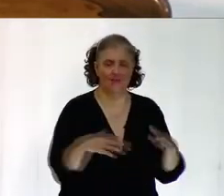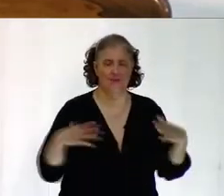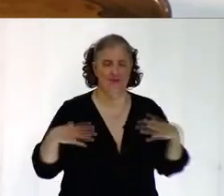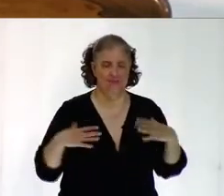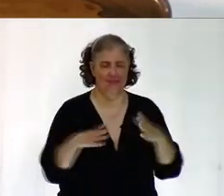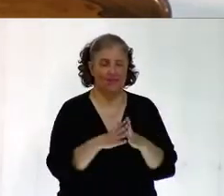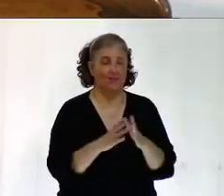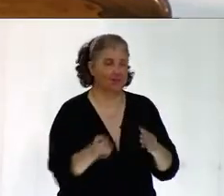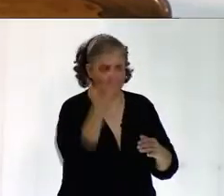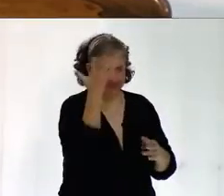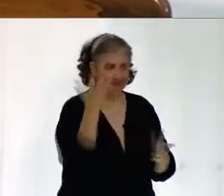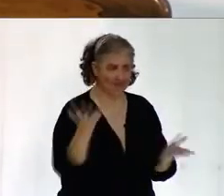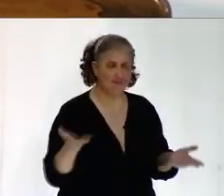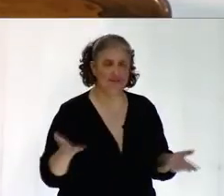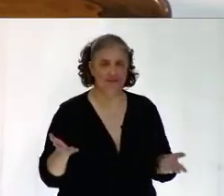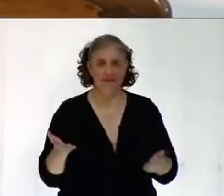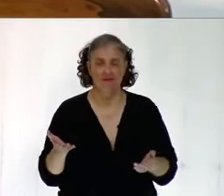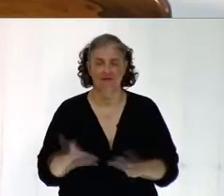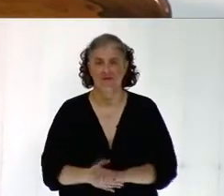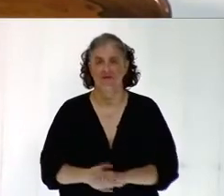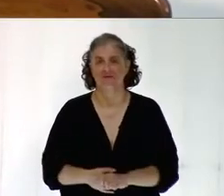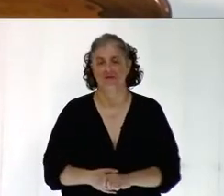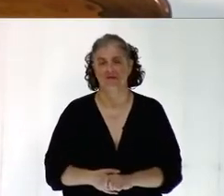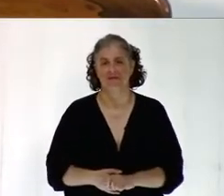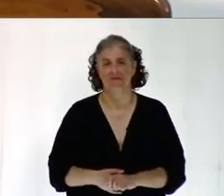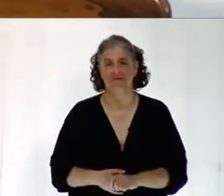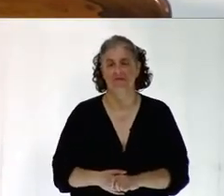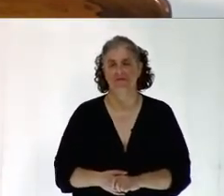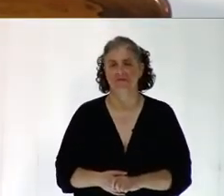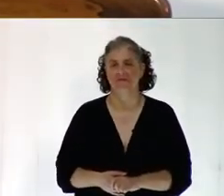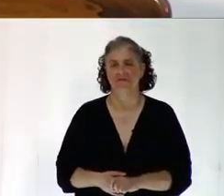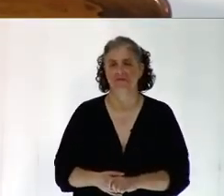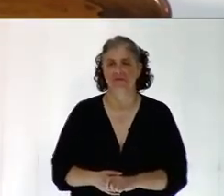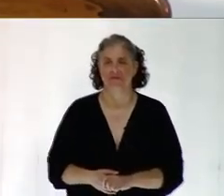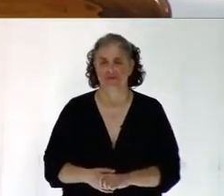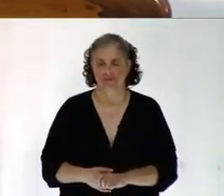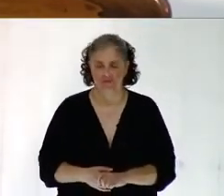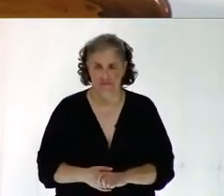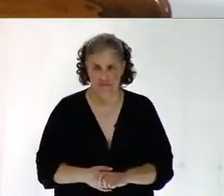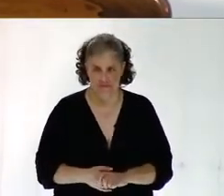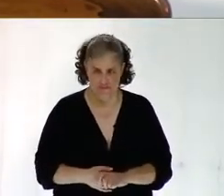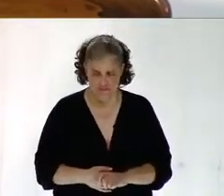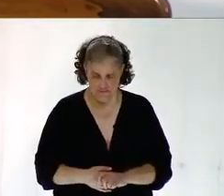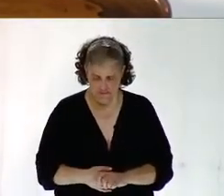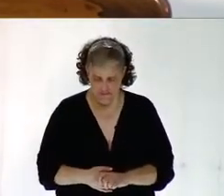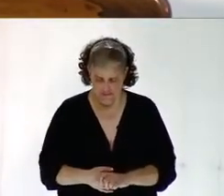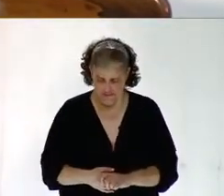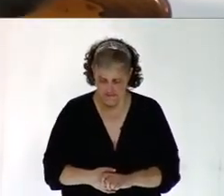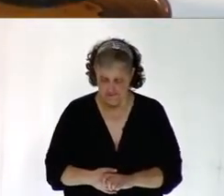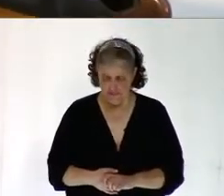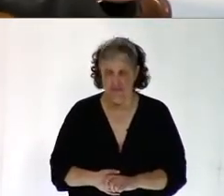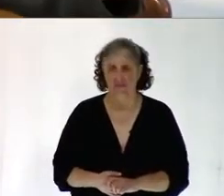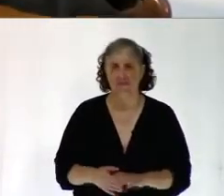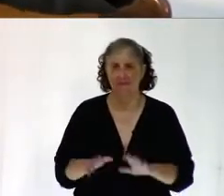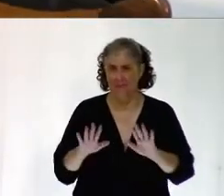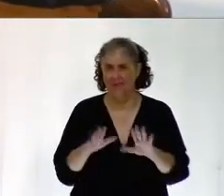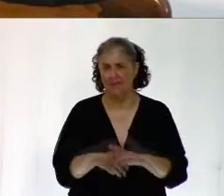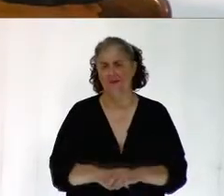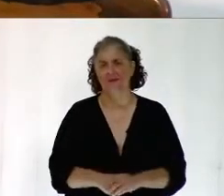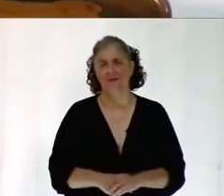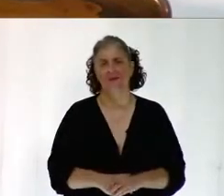eles estavam talvez o próprio diabo os enxergasse é como se ele dissesse